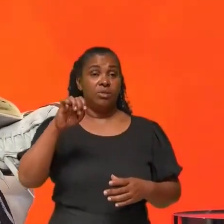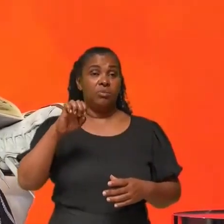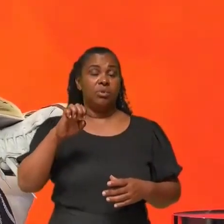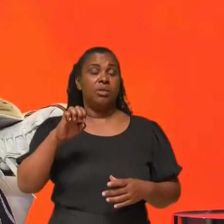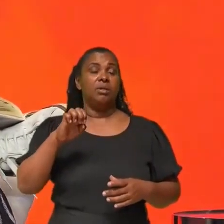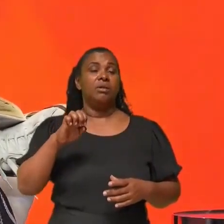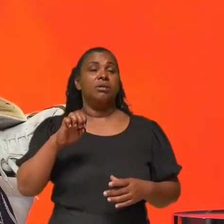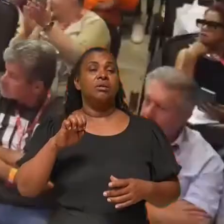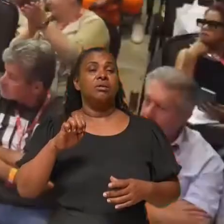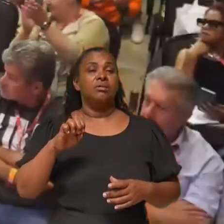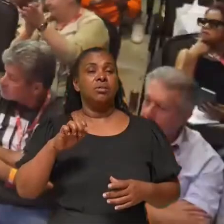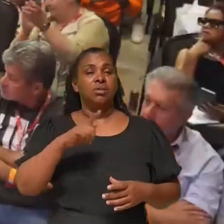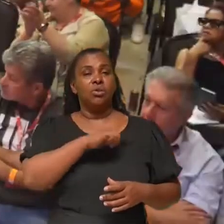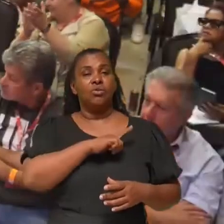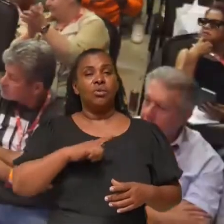forte,